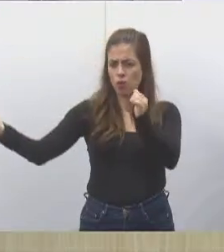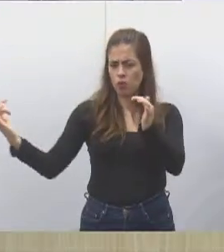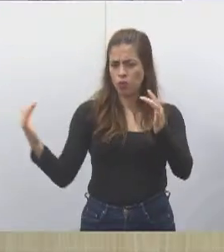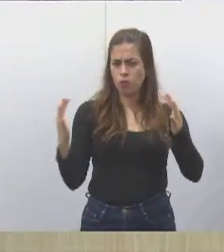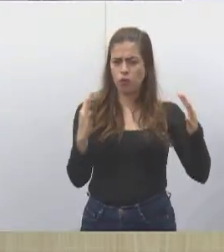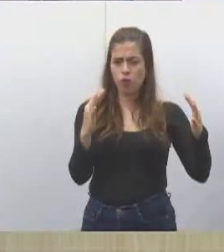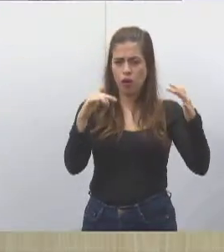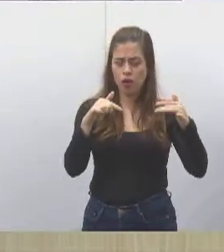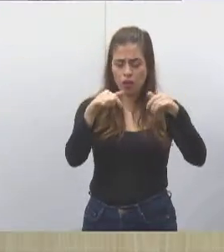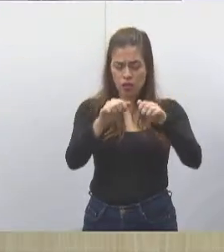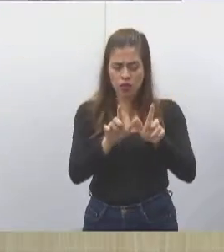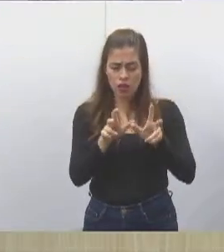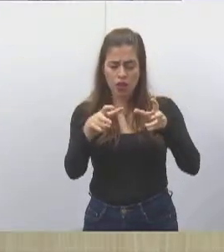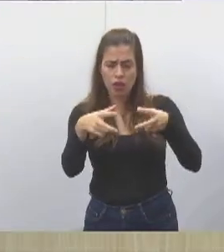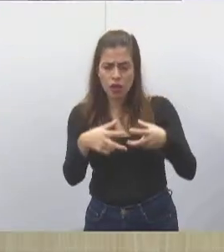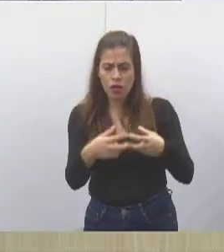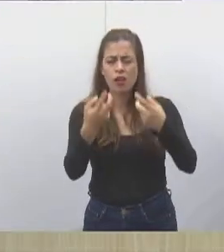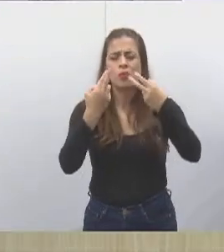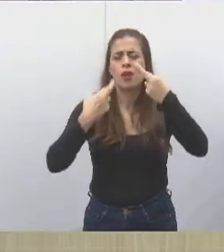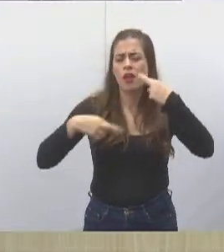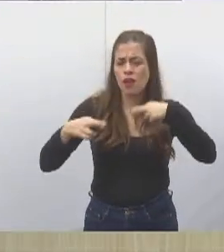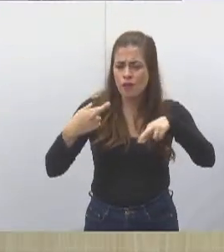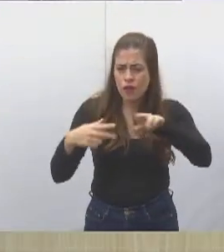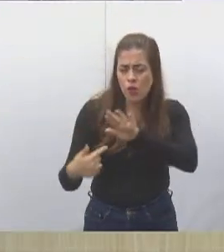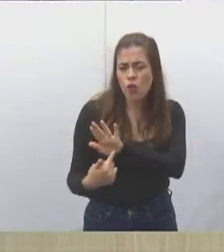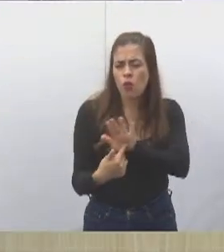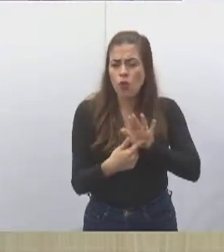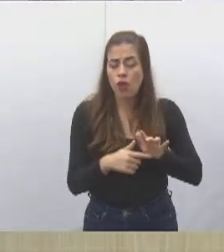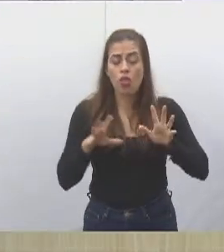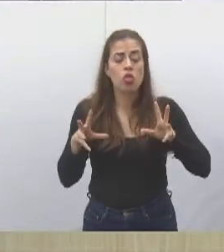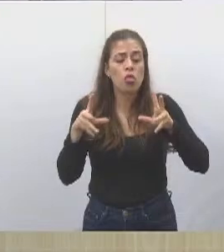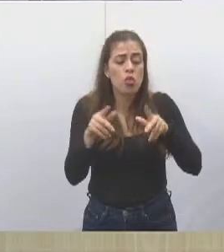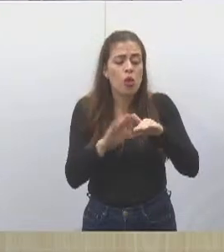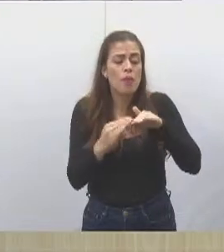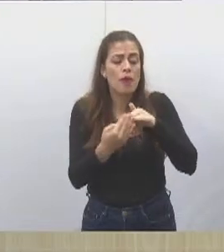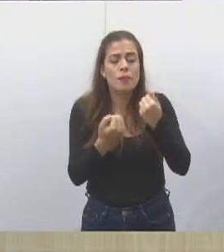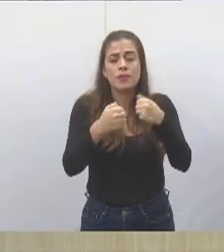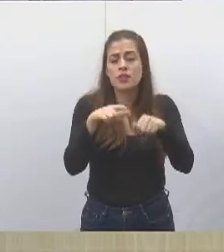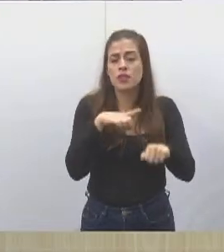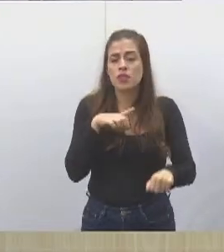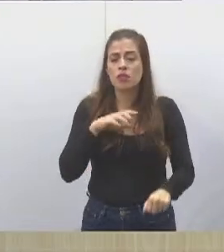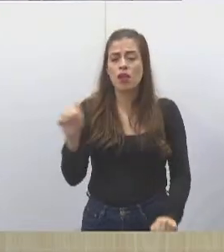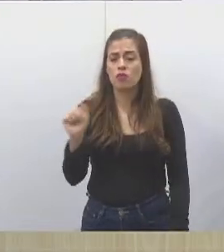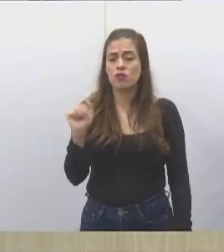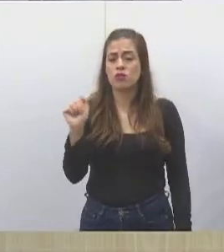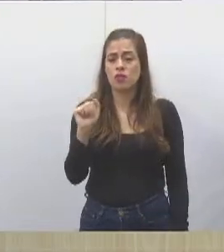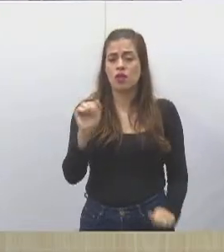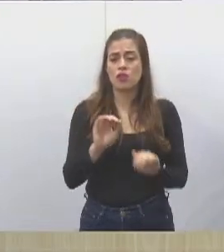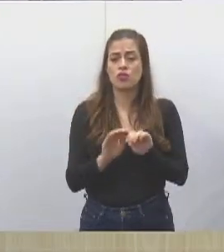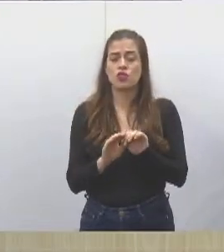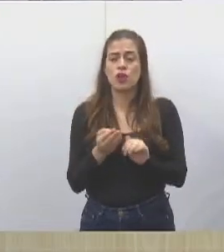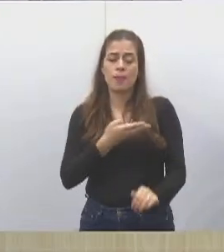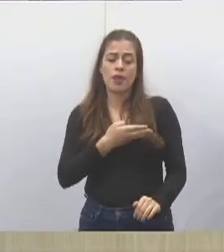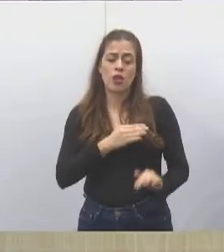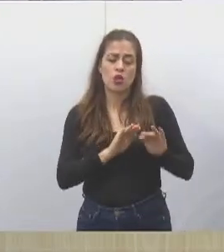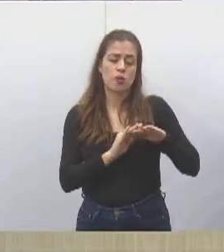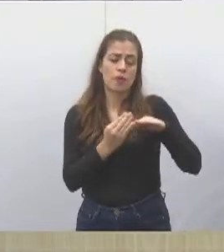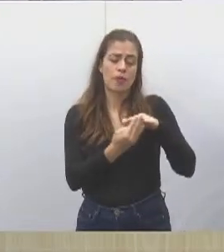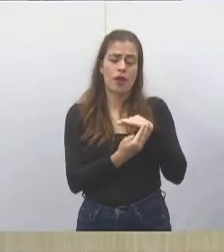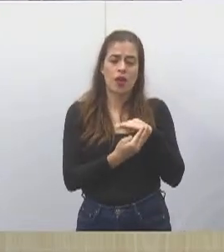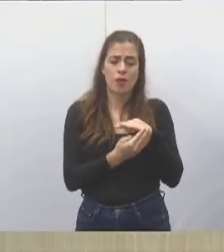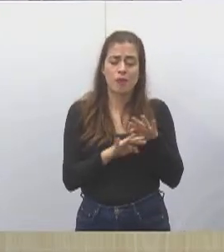reivindicações, e eu acho que todos os bairros deveriam ter sociedade de amigos de bairro. Infelizmente, nos últimos anos, muito